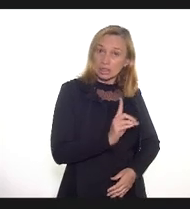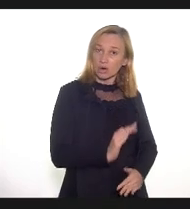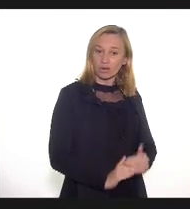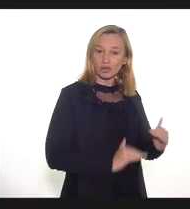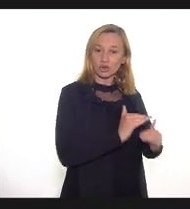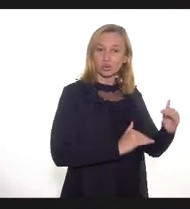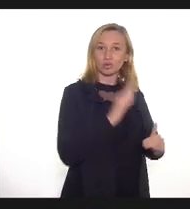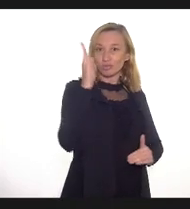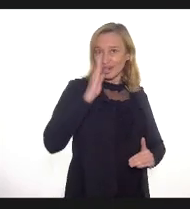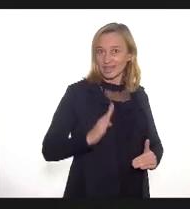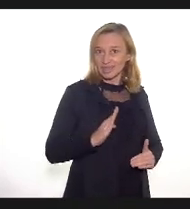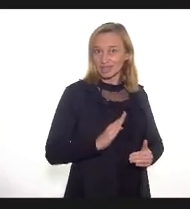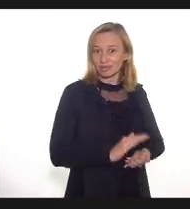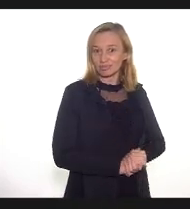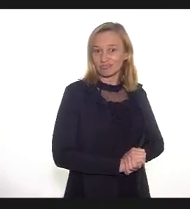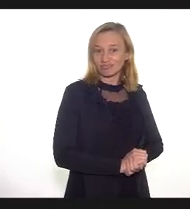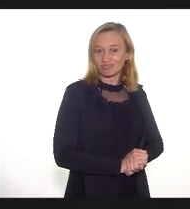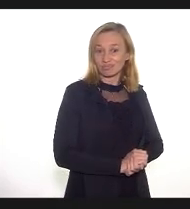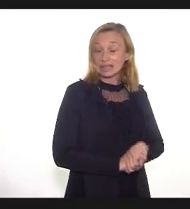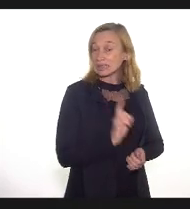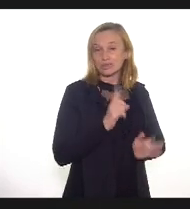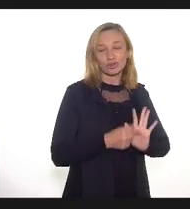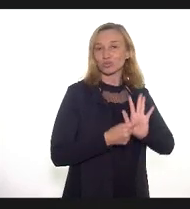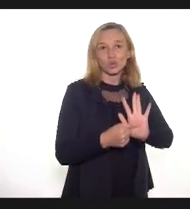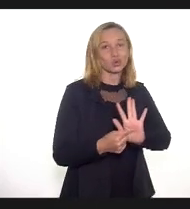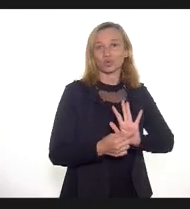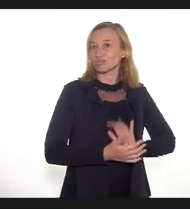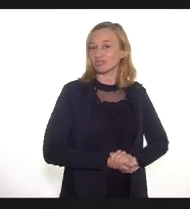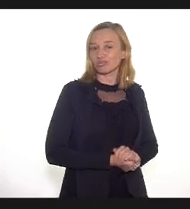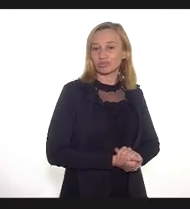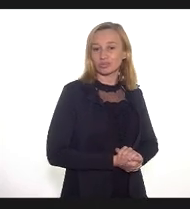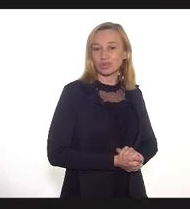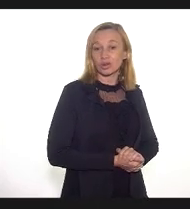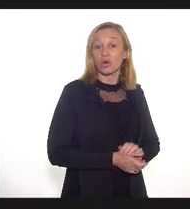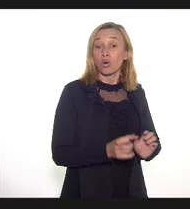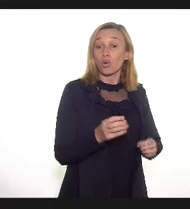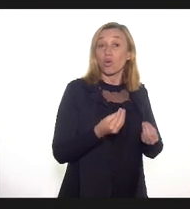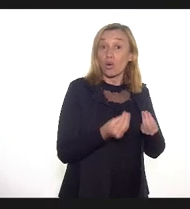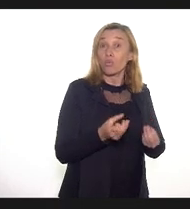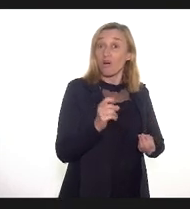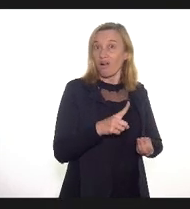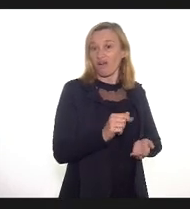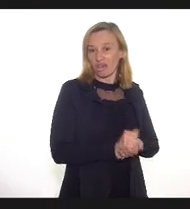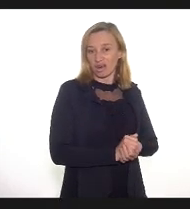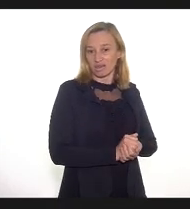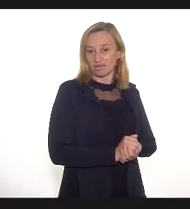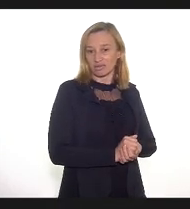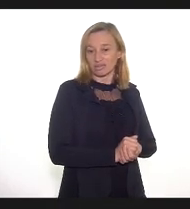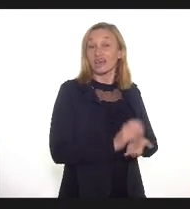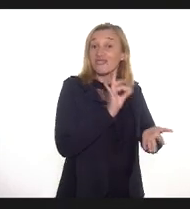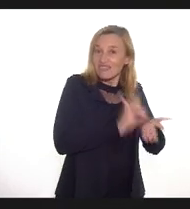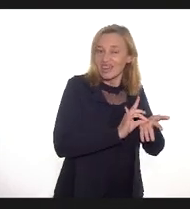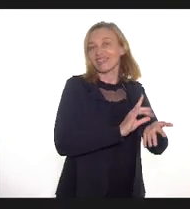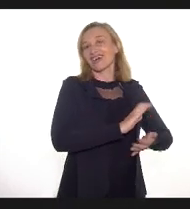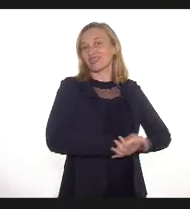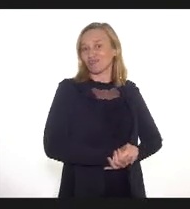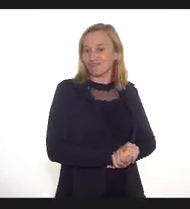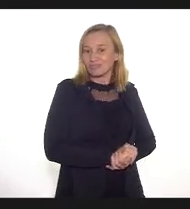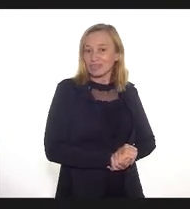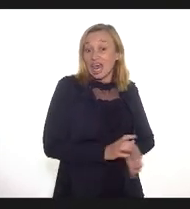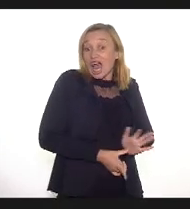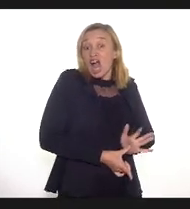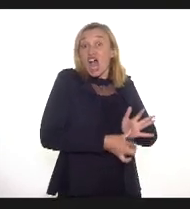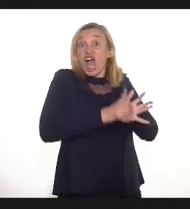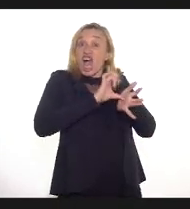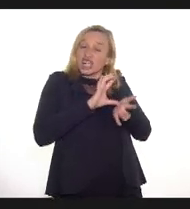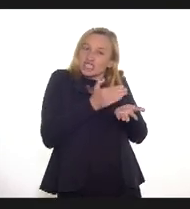Brasil, não se mostrou como ele é na sua essência. Antes